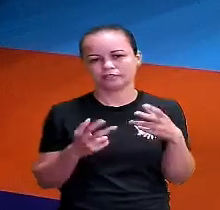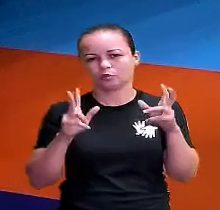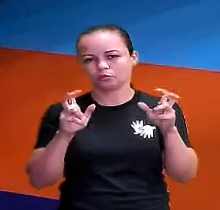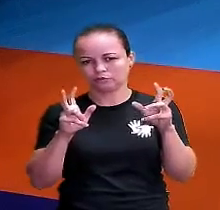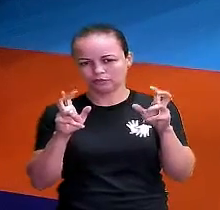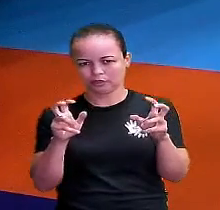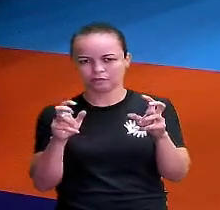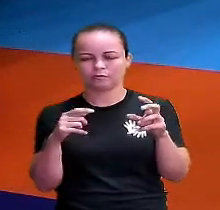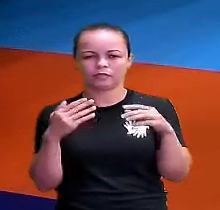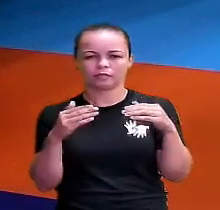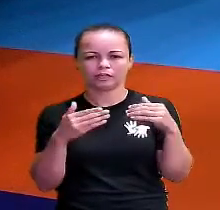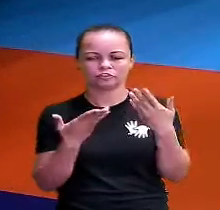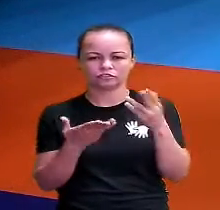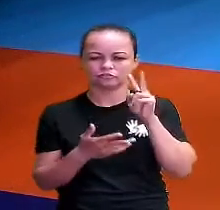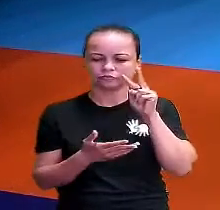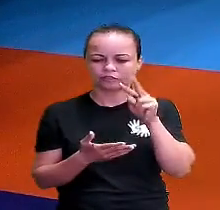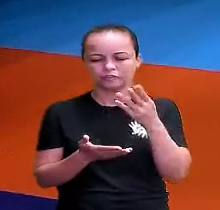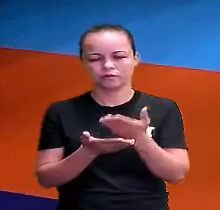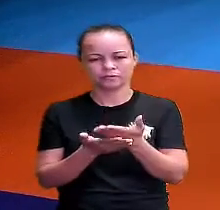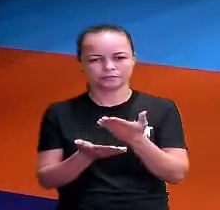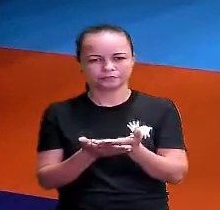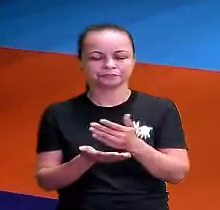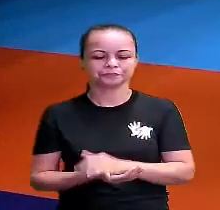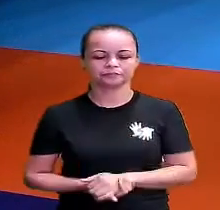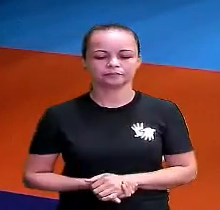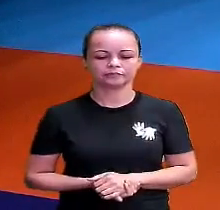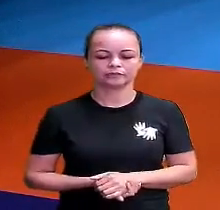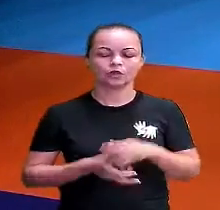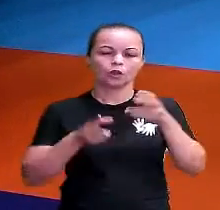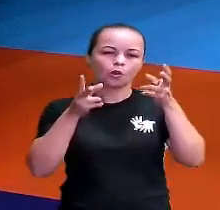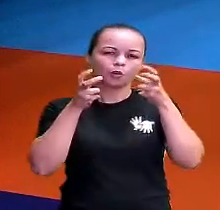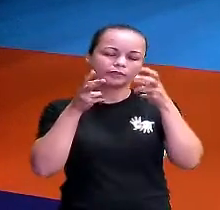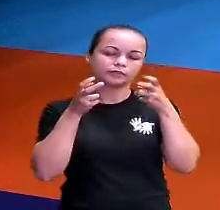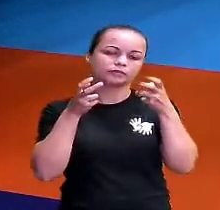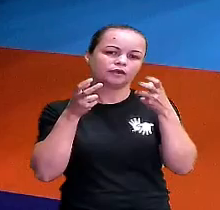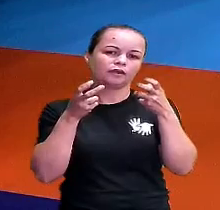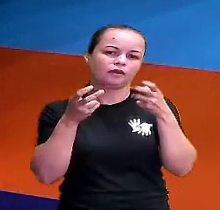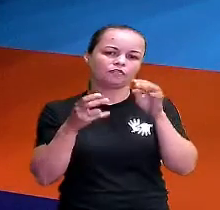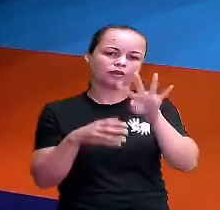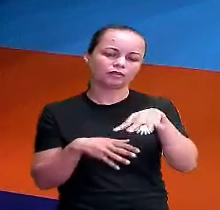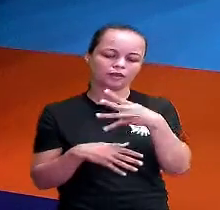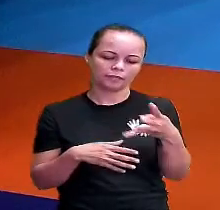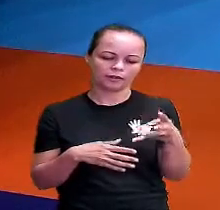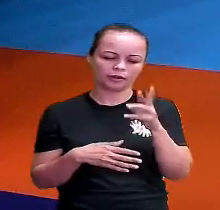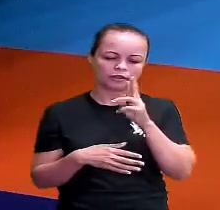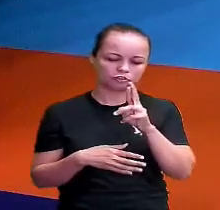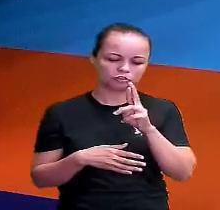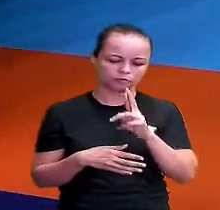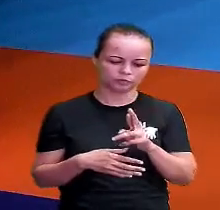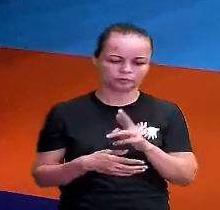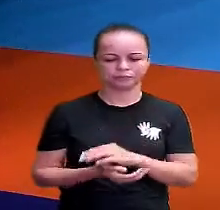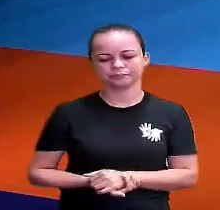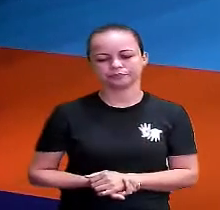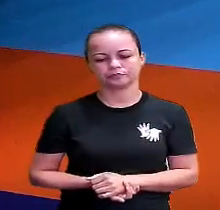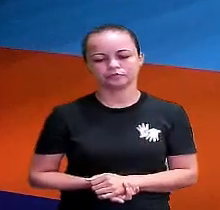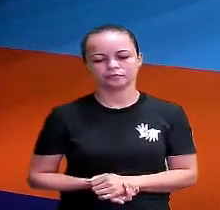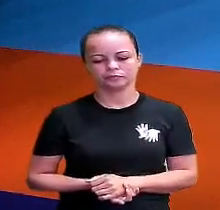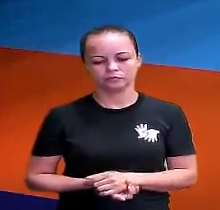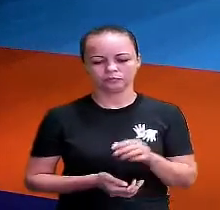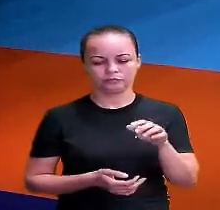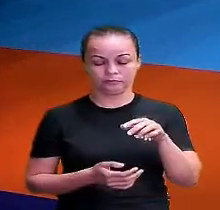gente vai ver nas nossas aulas. Observe a tabela abaixo e responda as questões. Tabela é